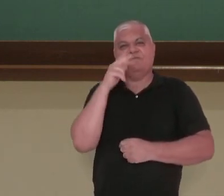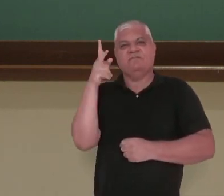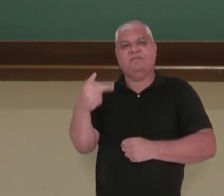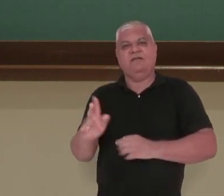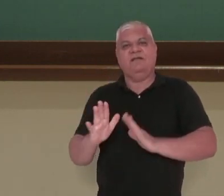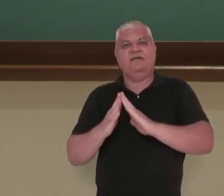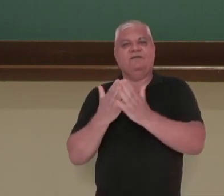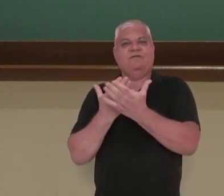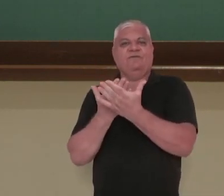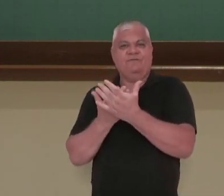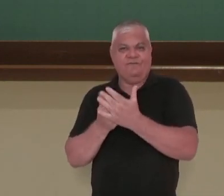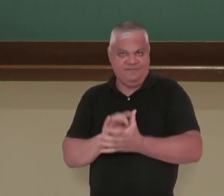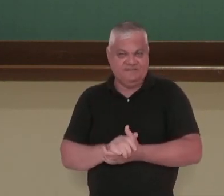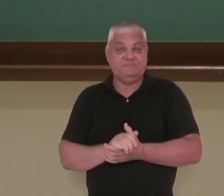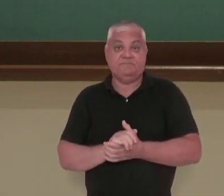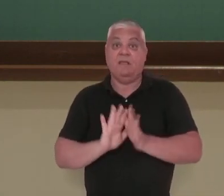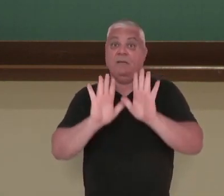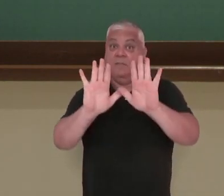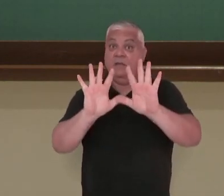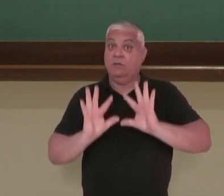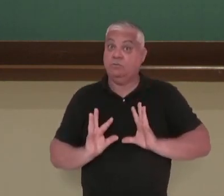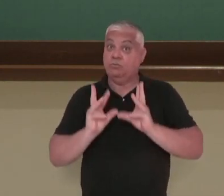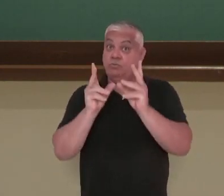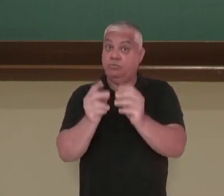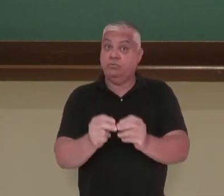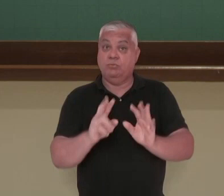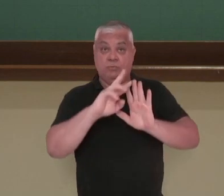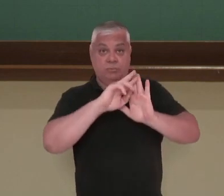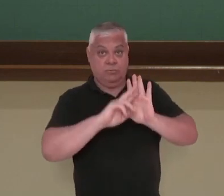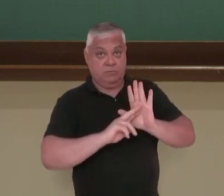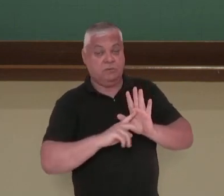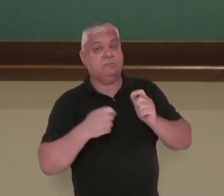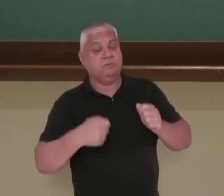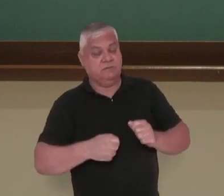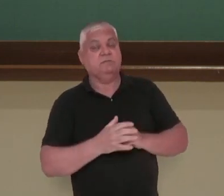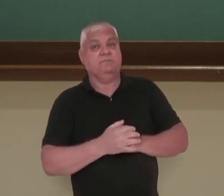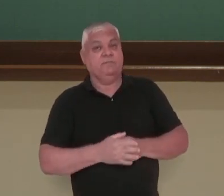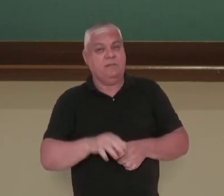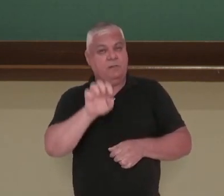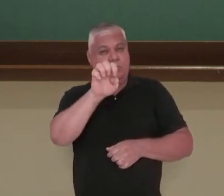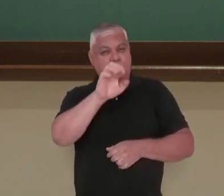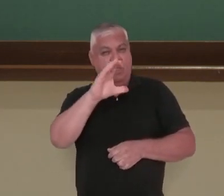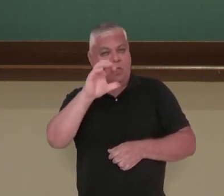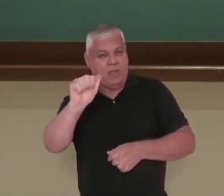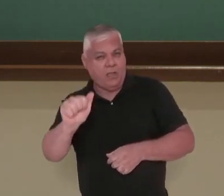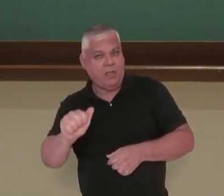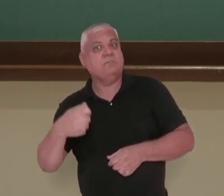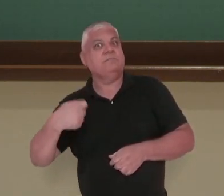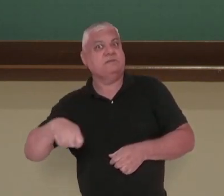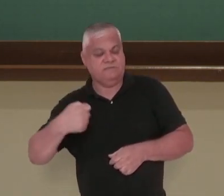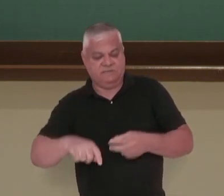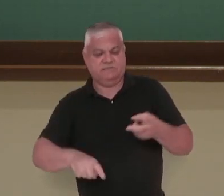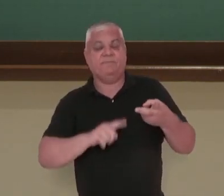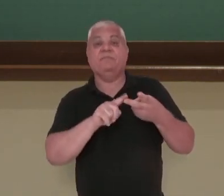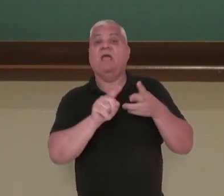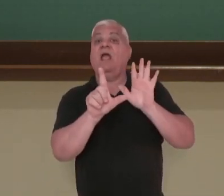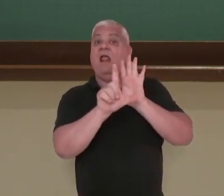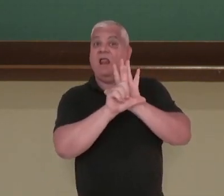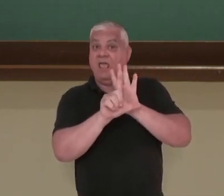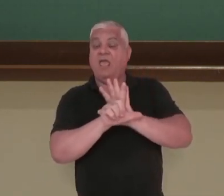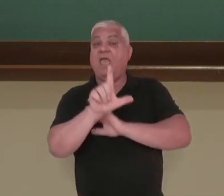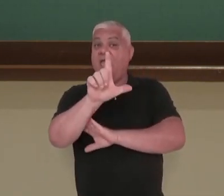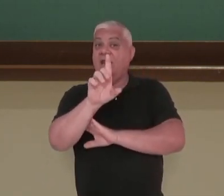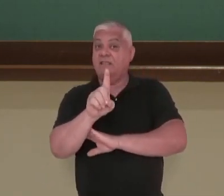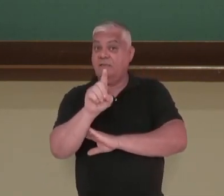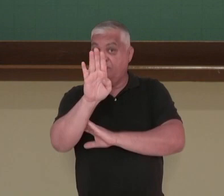Claro que há regras gerais que todas as escolas têm que seguir, como, por exemplo, o Estatuto da Criança e do Adolescente, as leis de diretrizes e